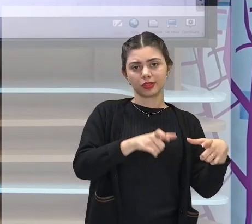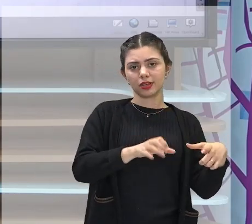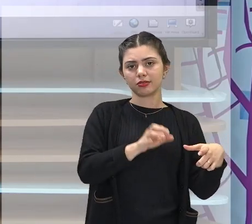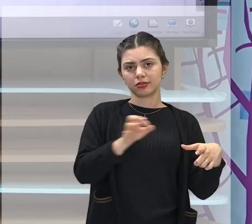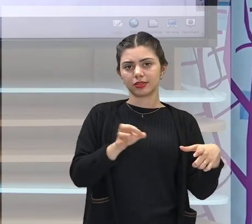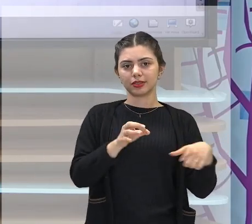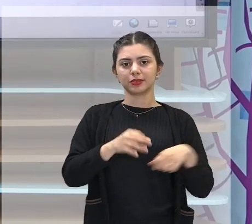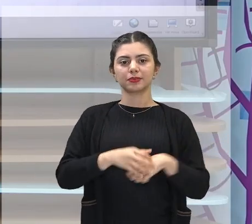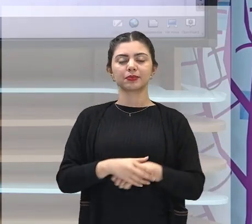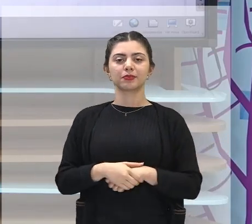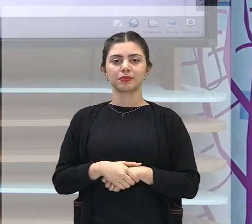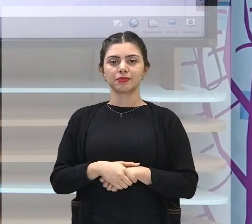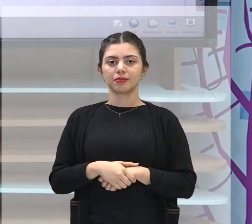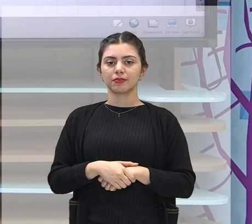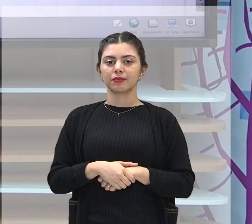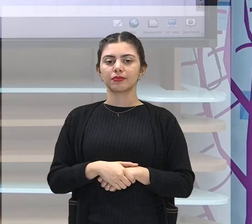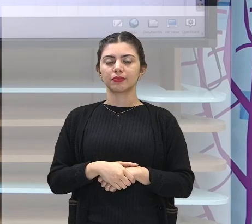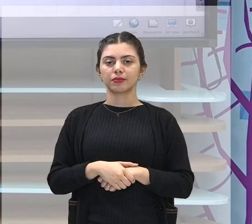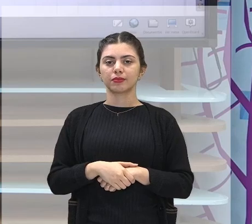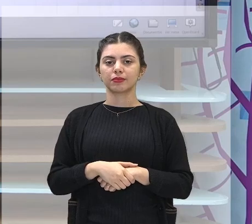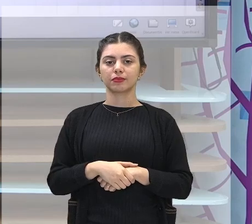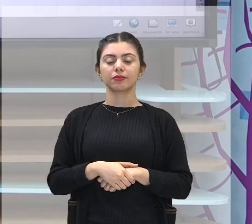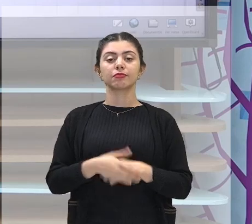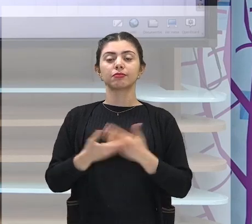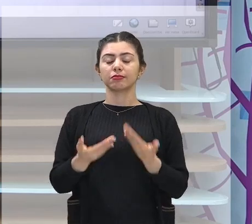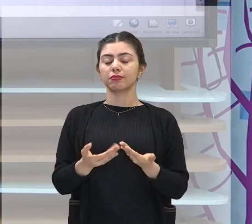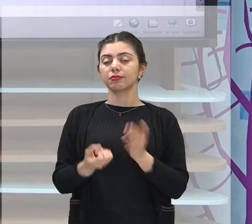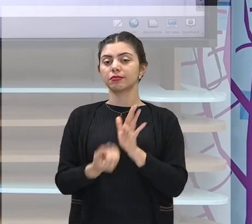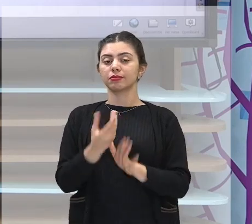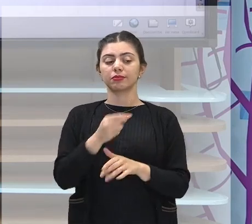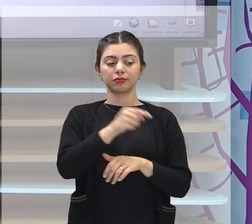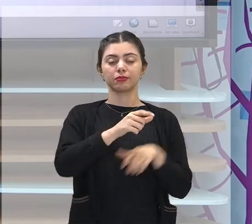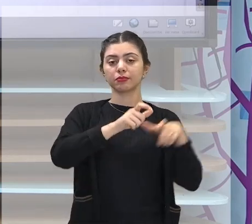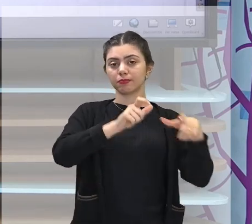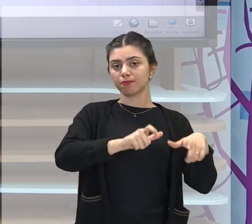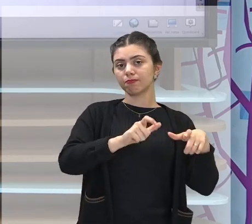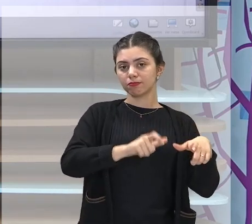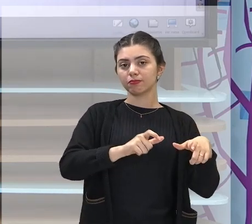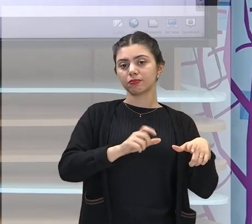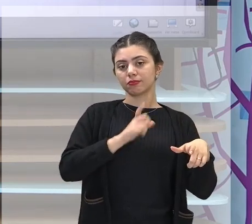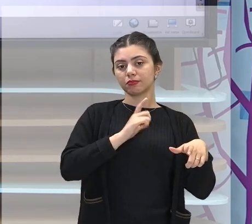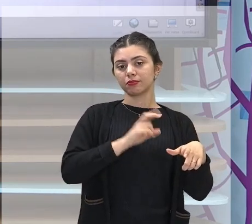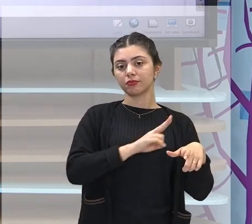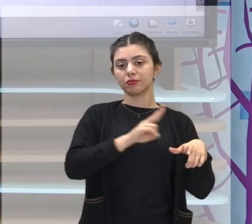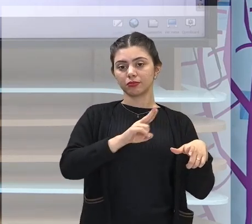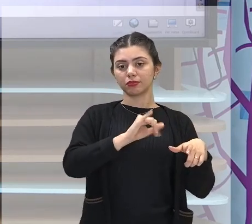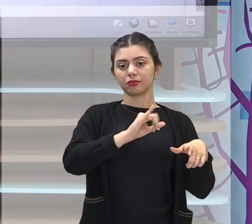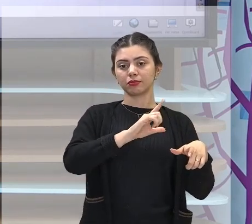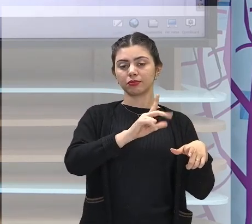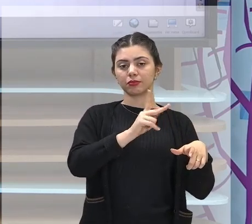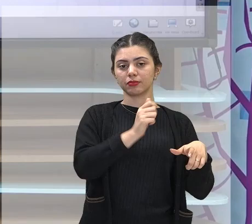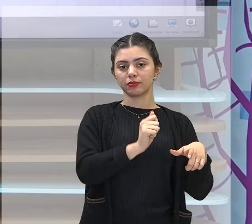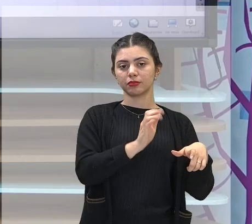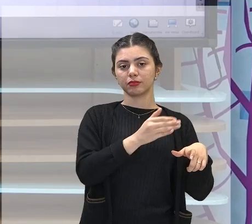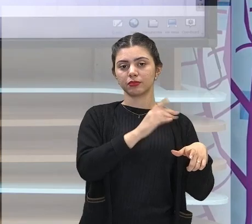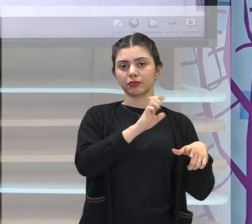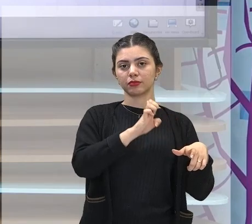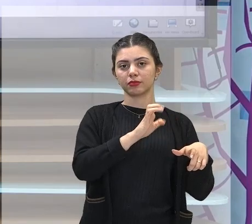gerar, né, como colônia esse território que ele chamará de Ilha de Hispaniola, no ano